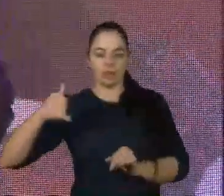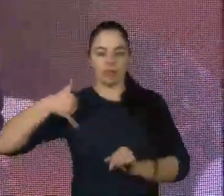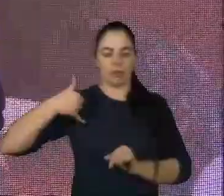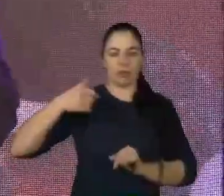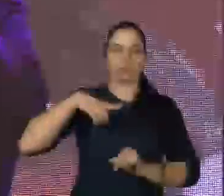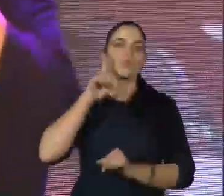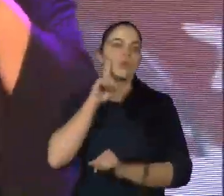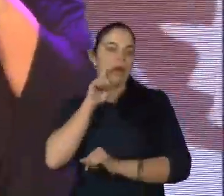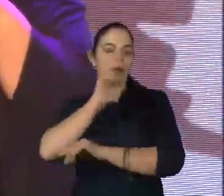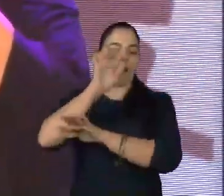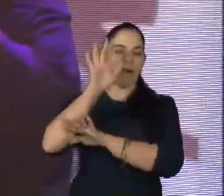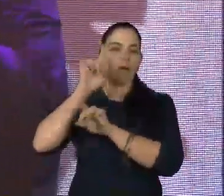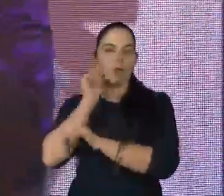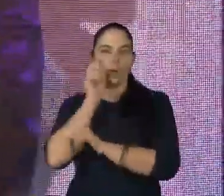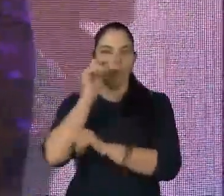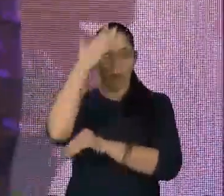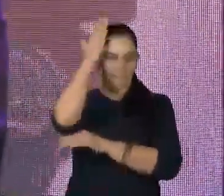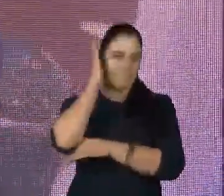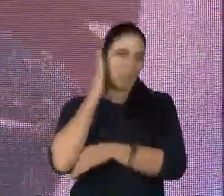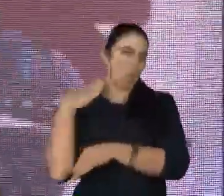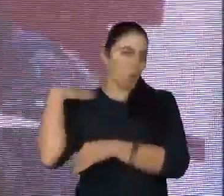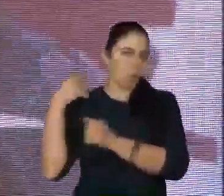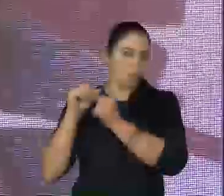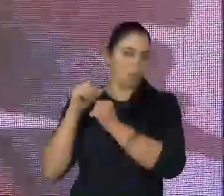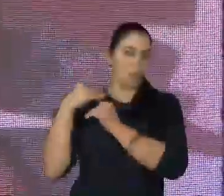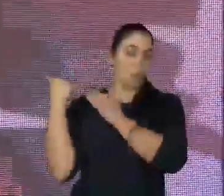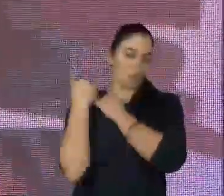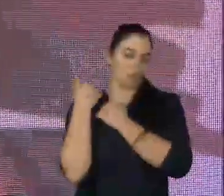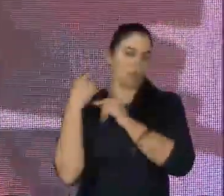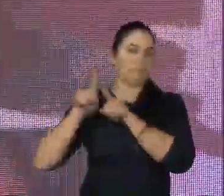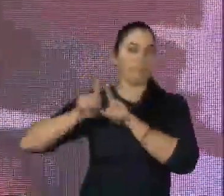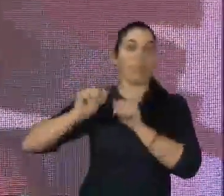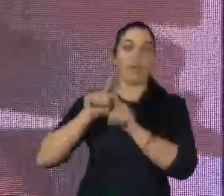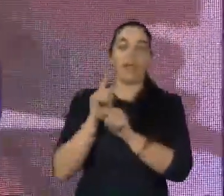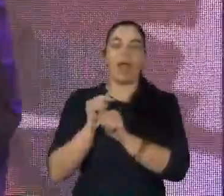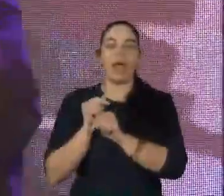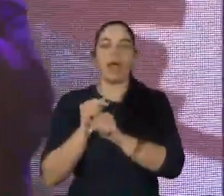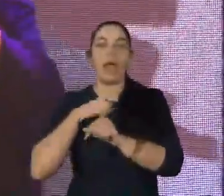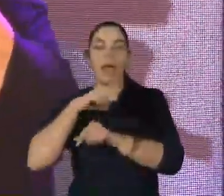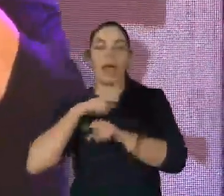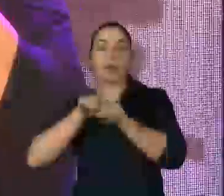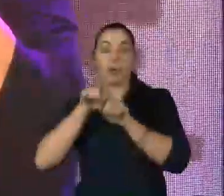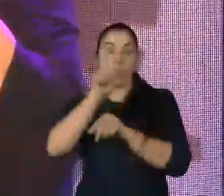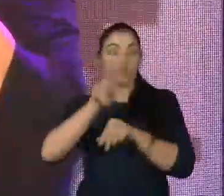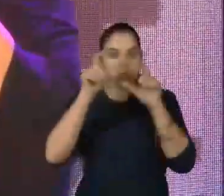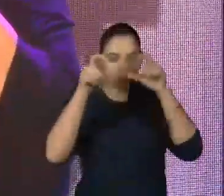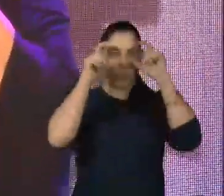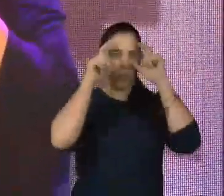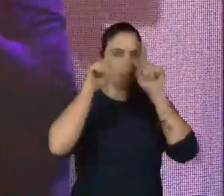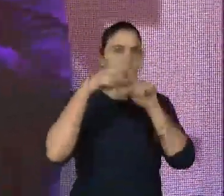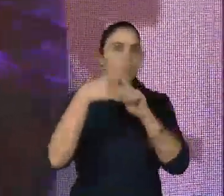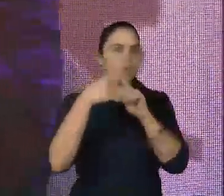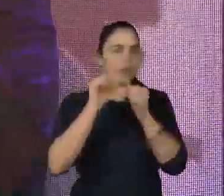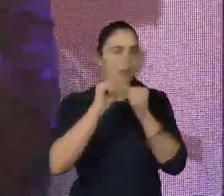clara, cabelo liso com luzes, é um pouco mais curto atrás do que na frente o meu cabelo. Eu estou usando óculos, porque eu trouxe